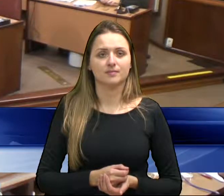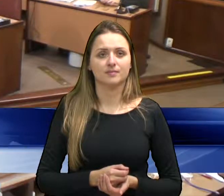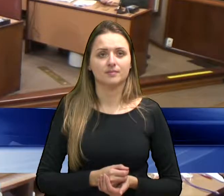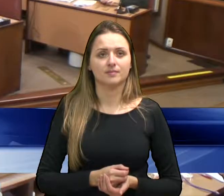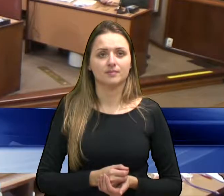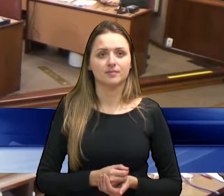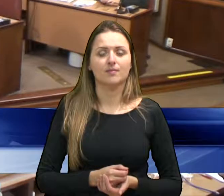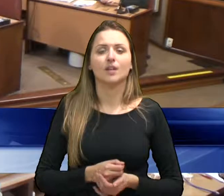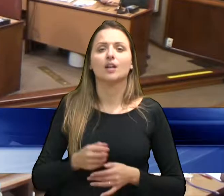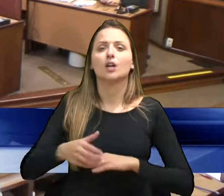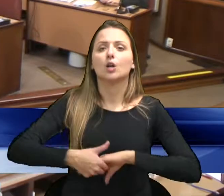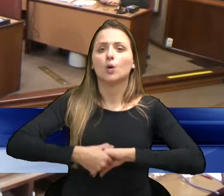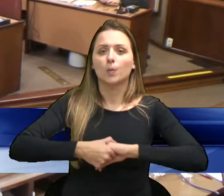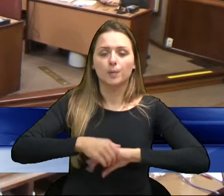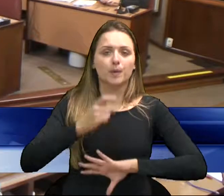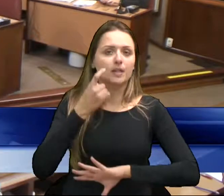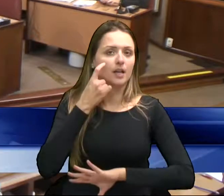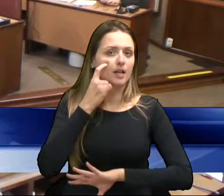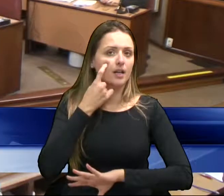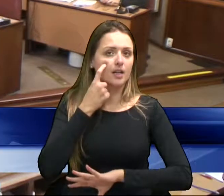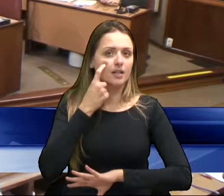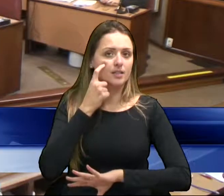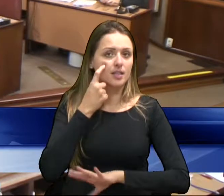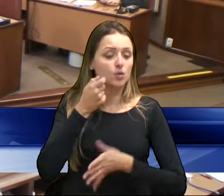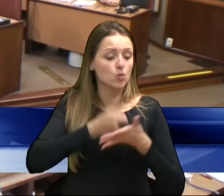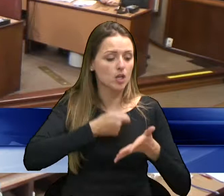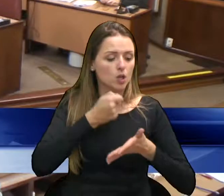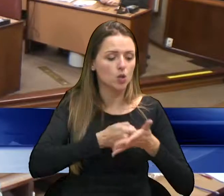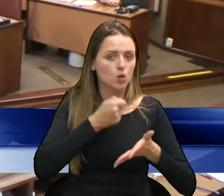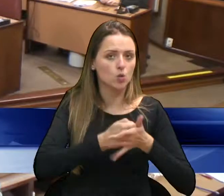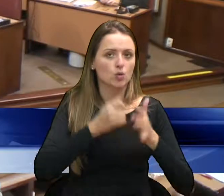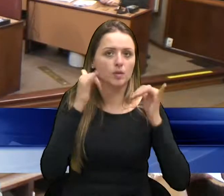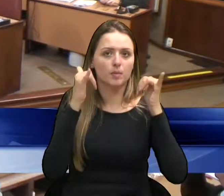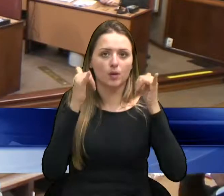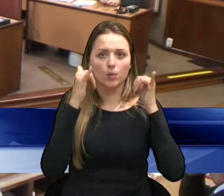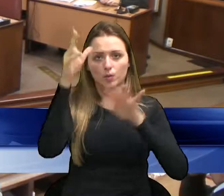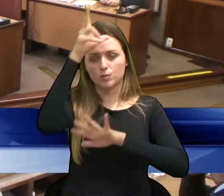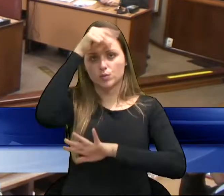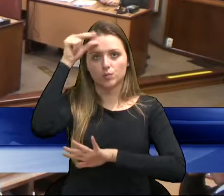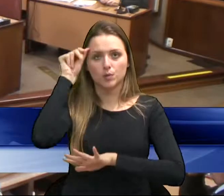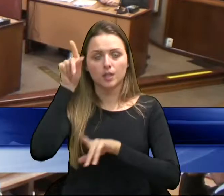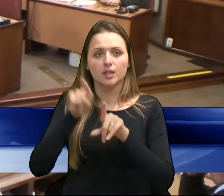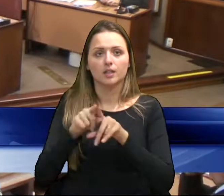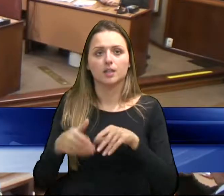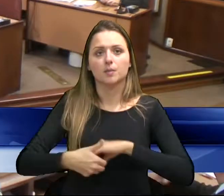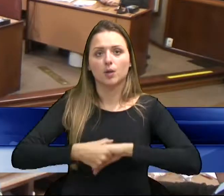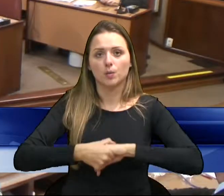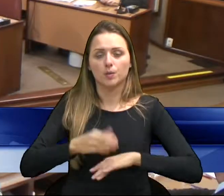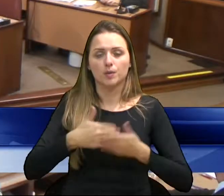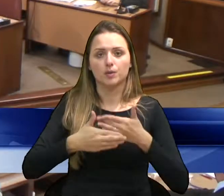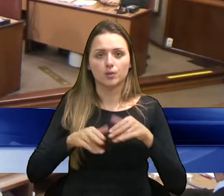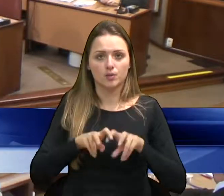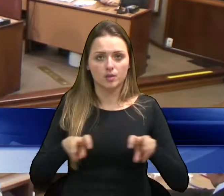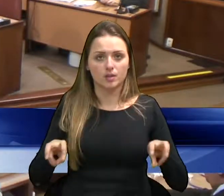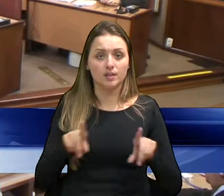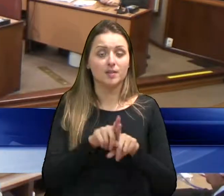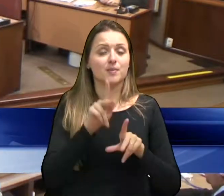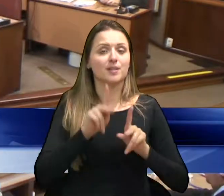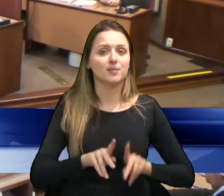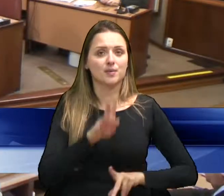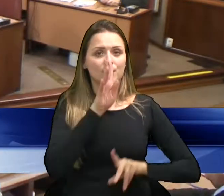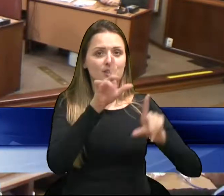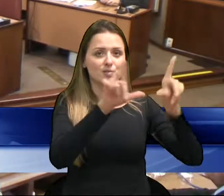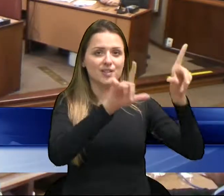Saudar o Cassiano Fontana, grande lutador pelo transporte público, e saúdo também todos da mesa, a quem está nos acompanhando pelo canal 16 TV